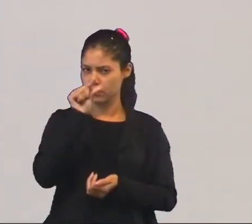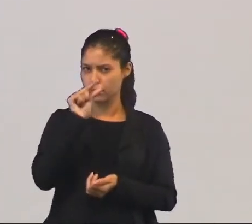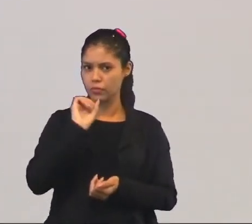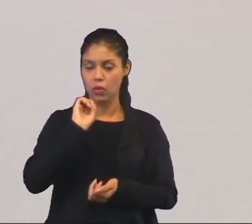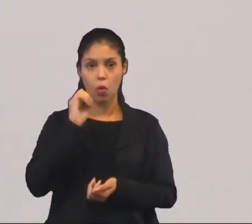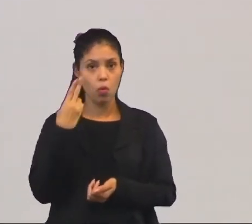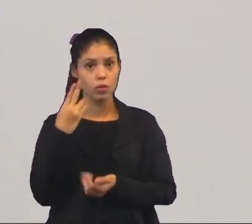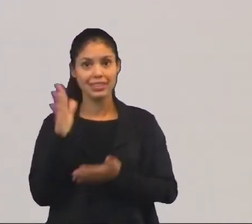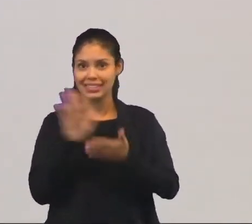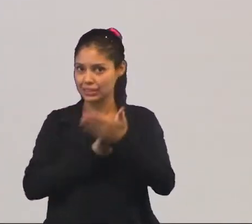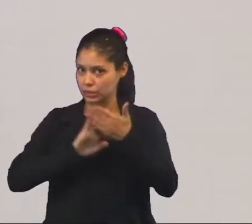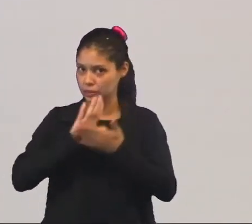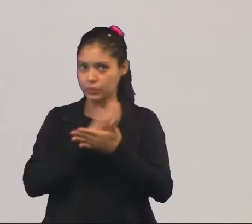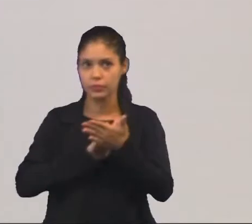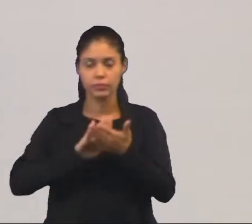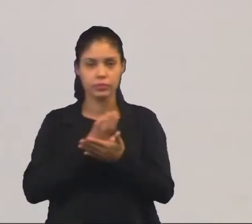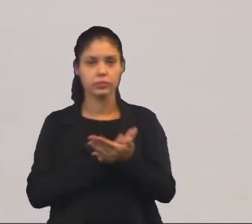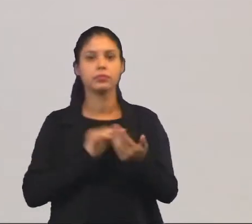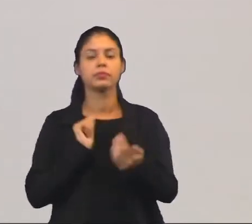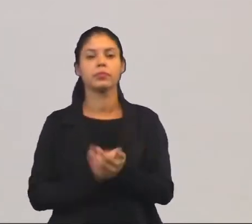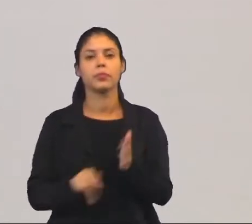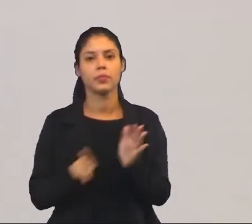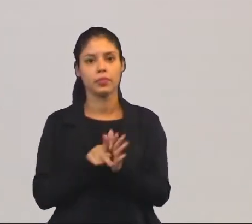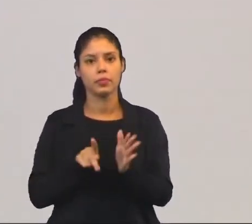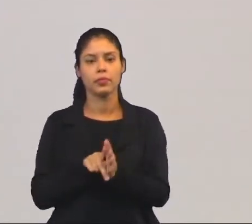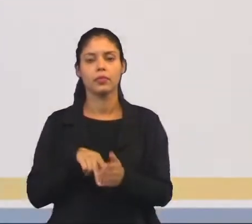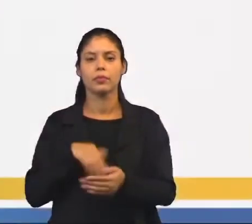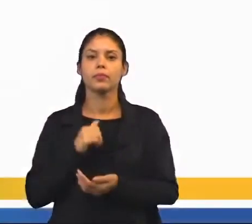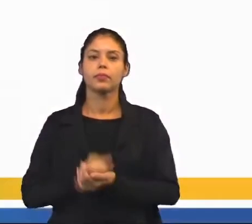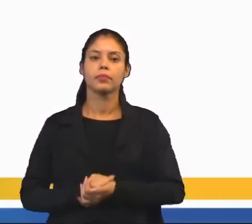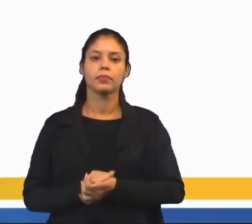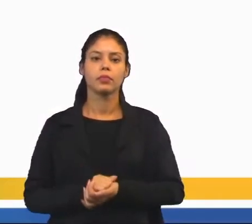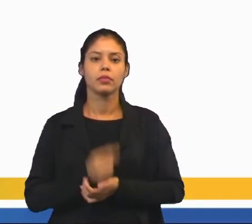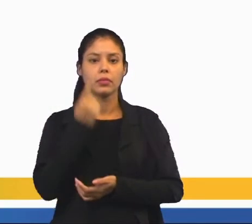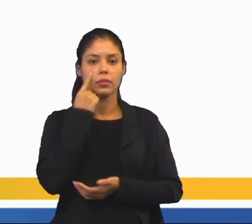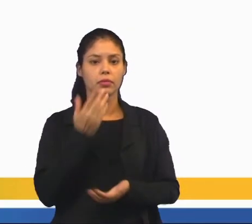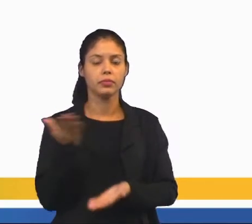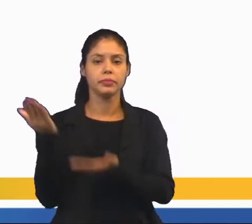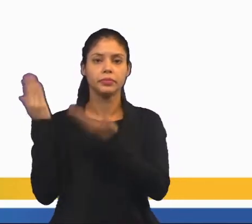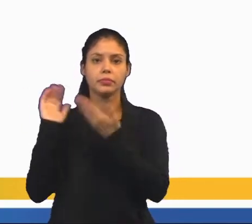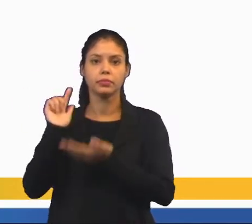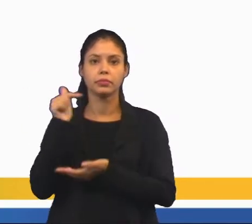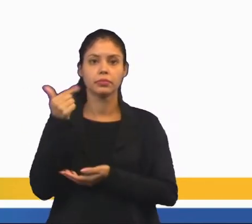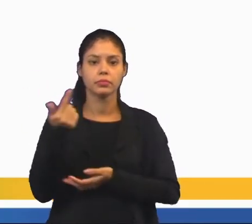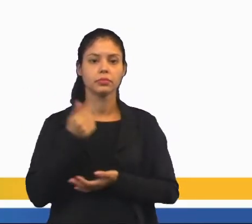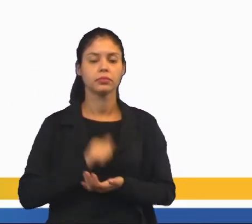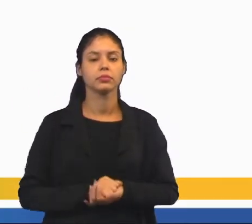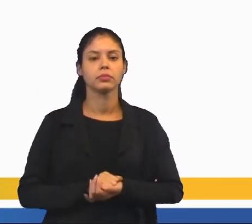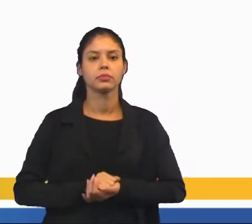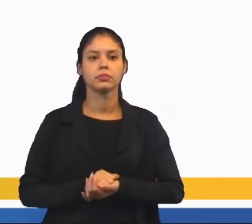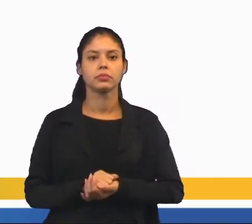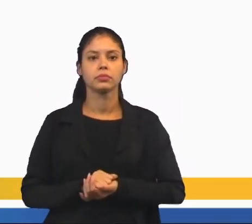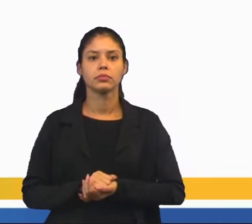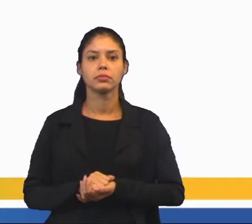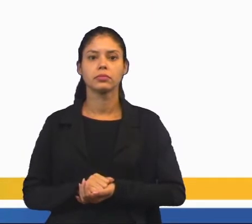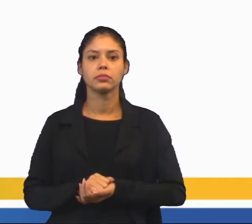ou nenhuma alteração nutricional, certo? Vamos então à nossa próxima